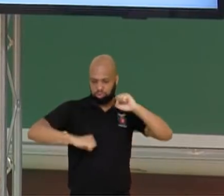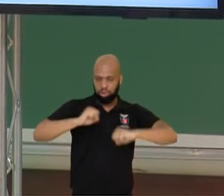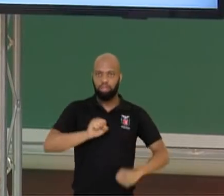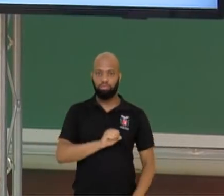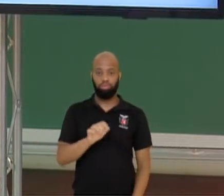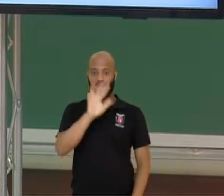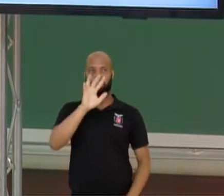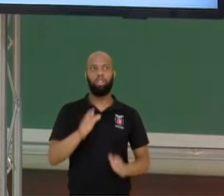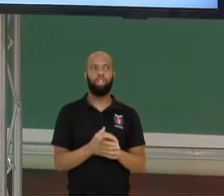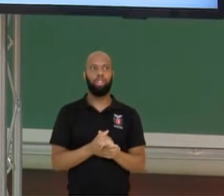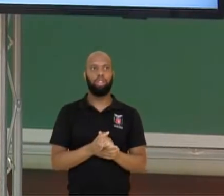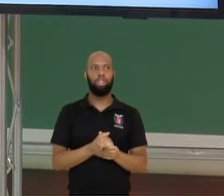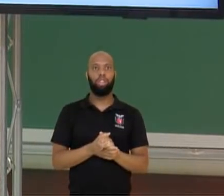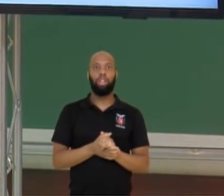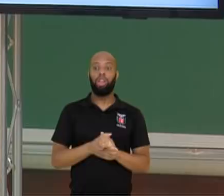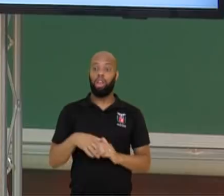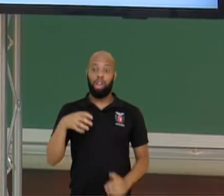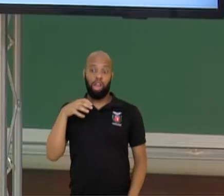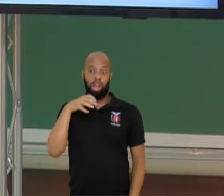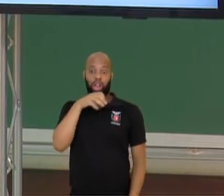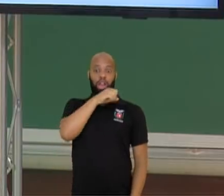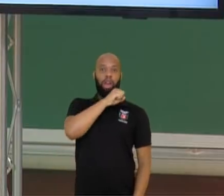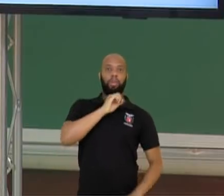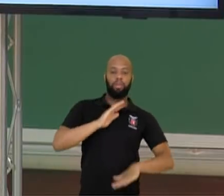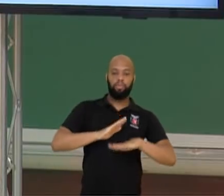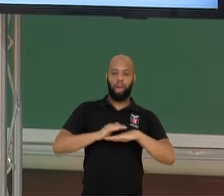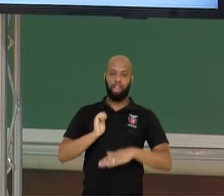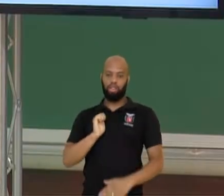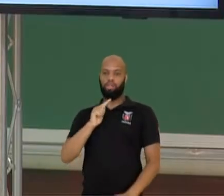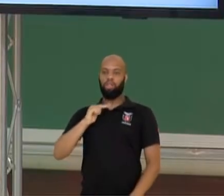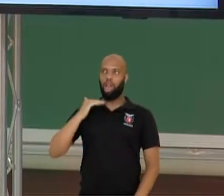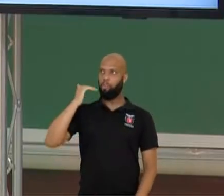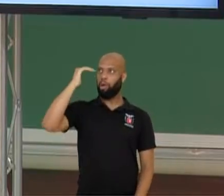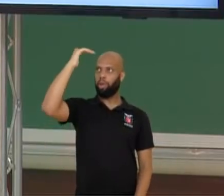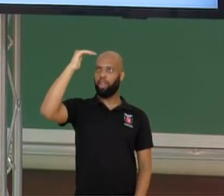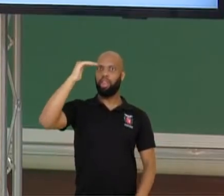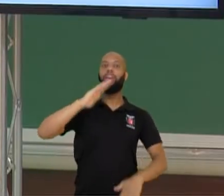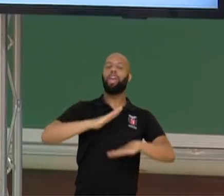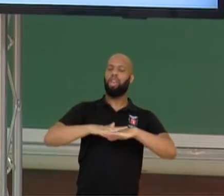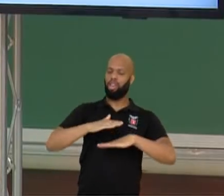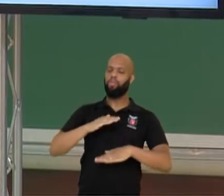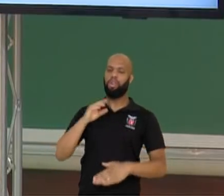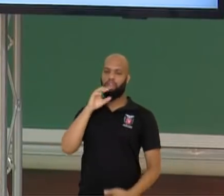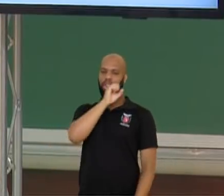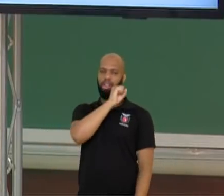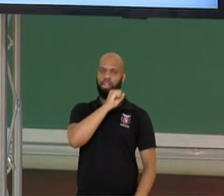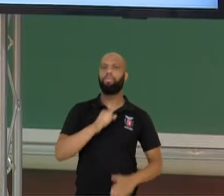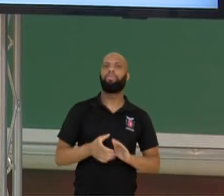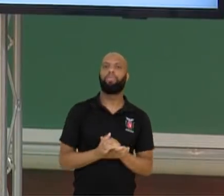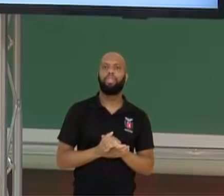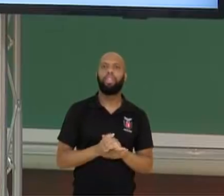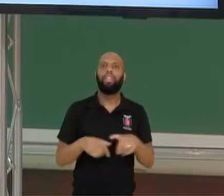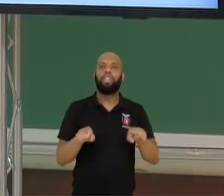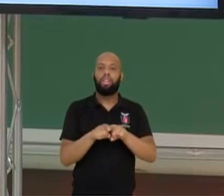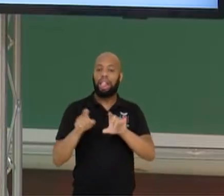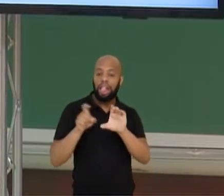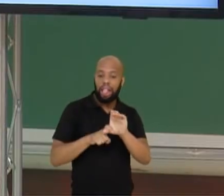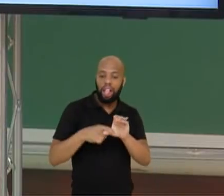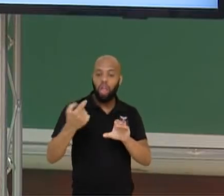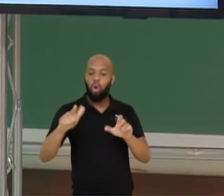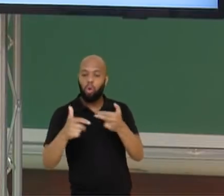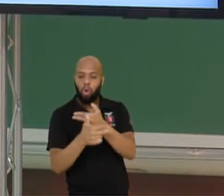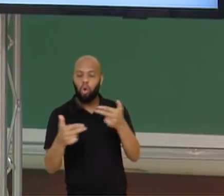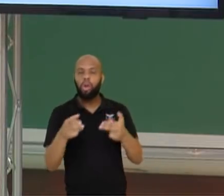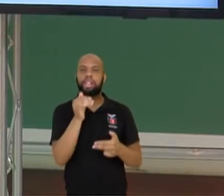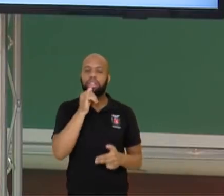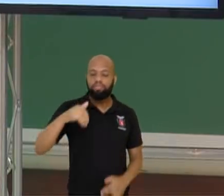vantagem, ela é mais eficiente se comparada com os outros tipos de força que a gente estava usando aqui. Não depende de outros fatores